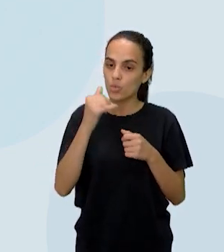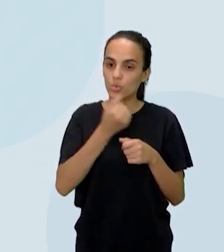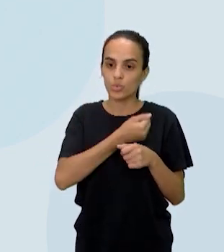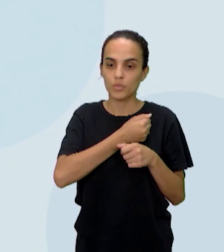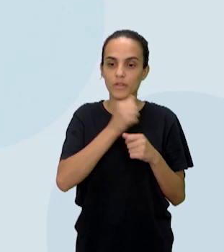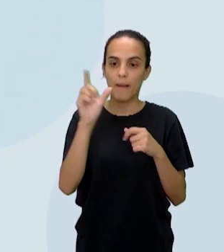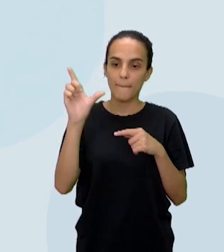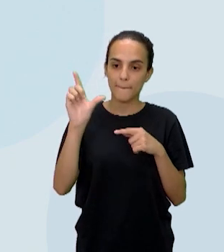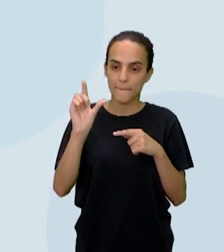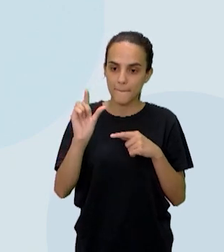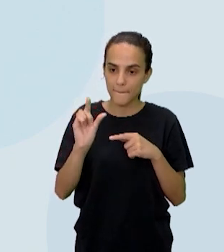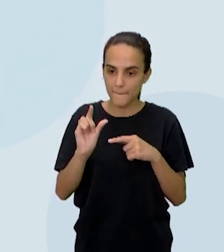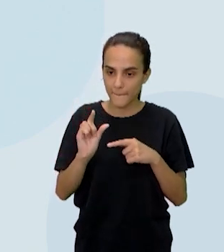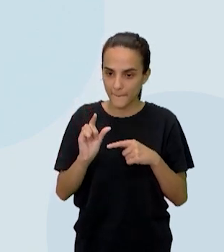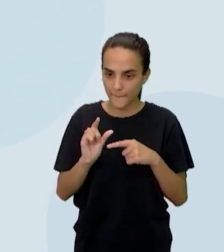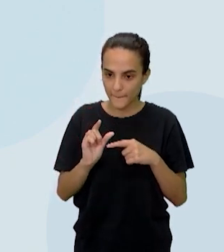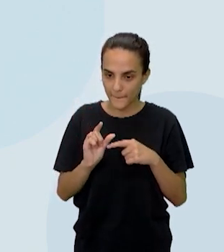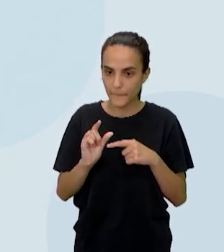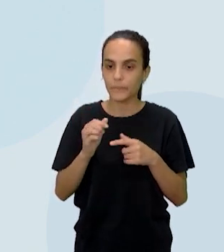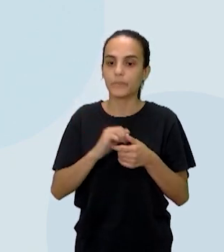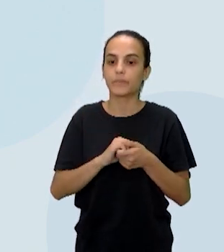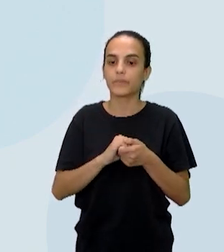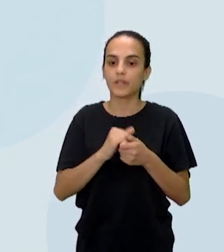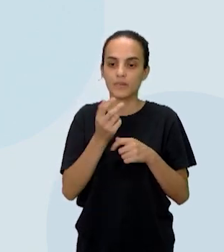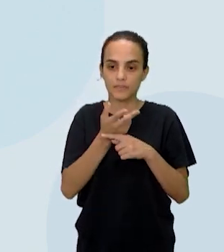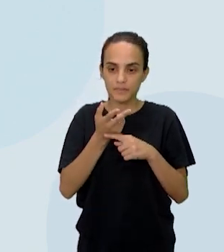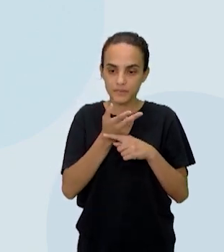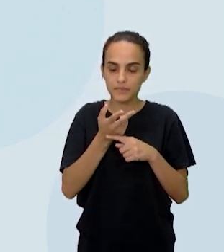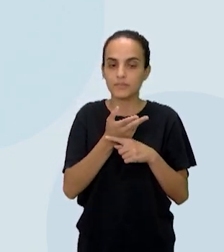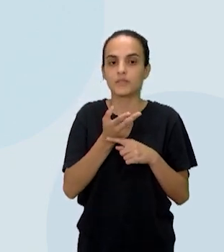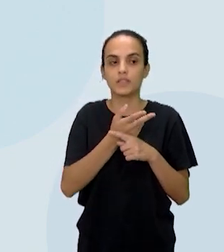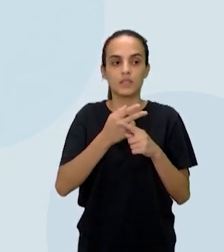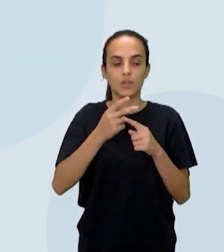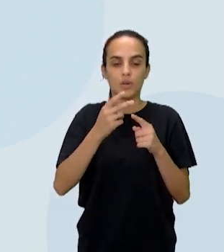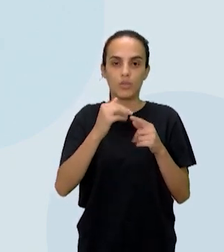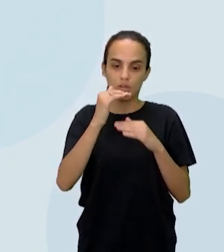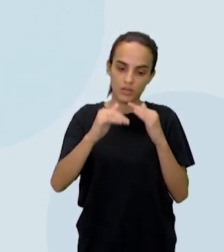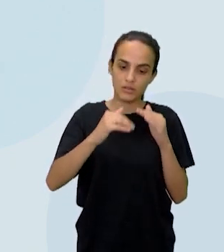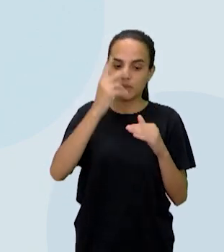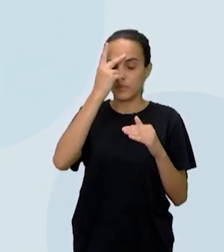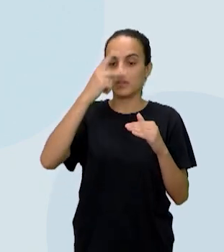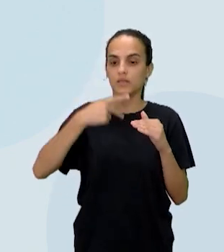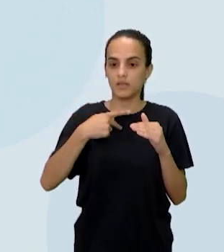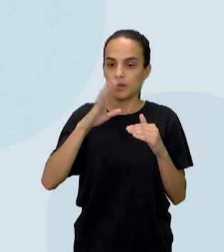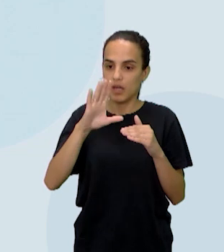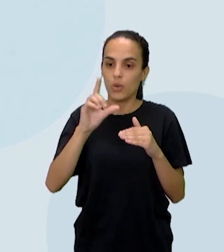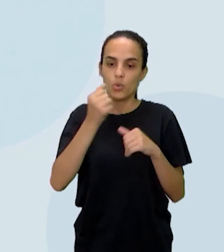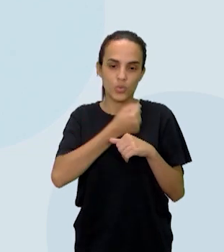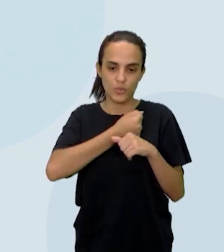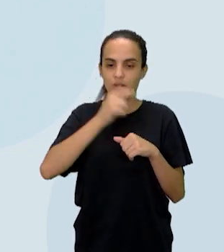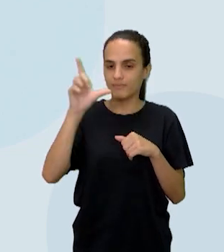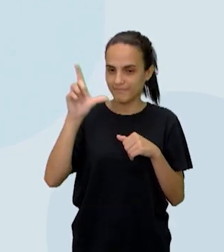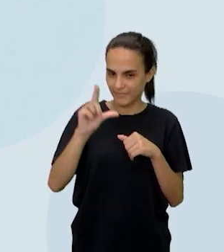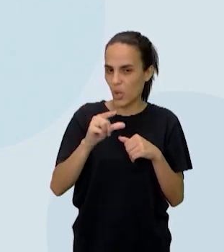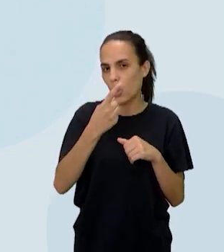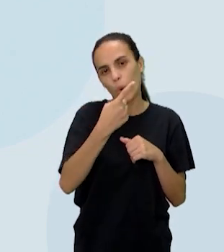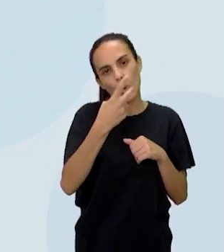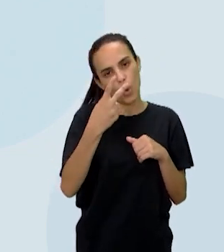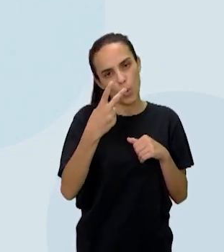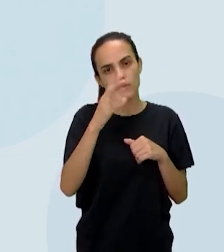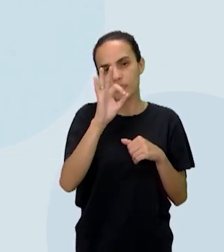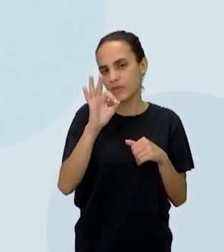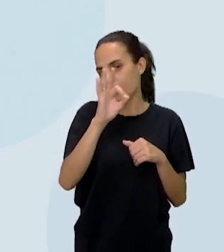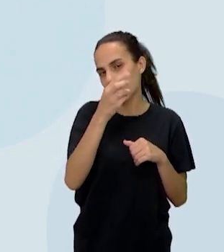caindo. O crescimento pessoal já aumenta, né? Então, ele já busca o crescimento pessoal, mas mesmo assim o número é pequeno, 10%, ali 12%. E